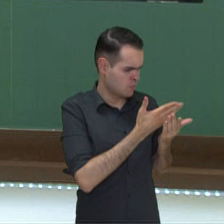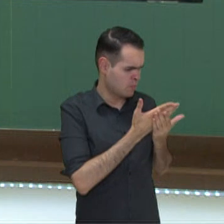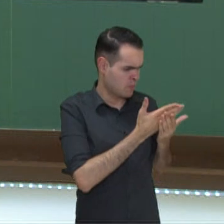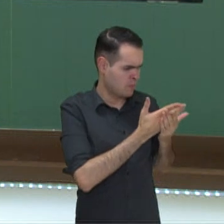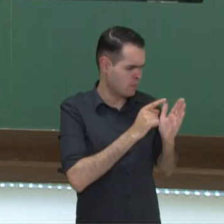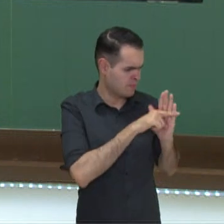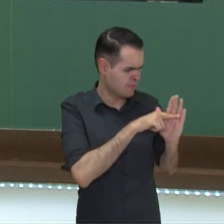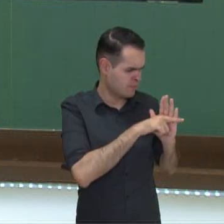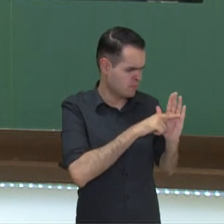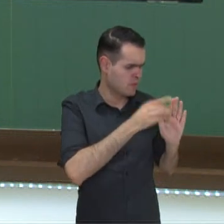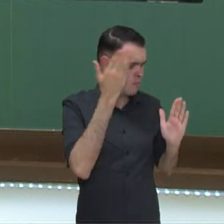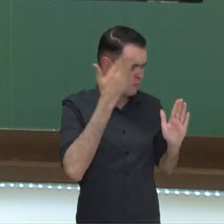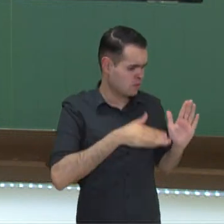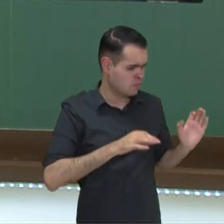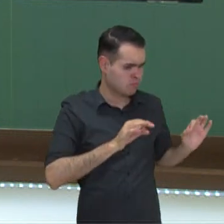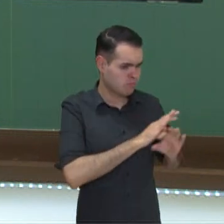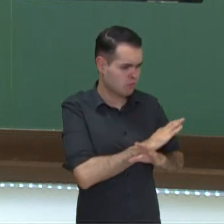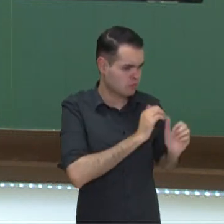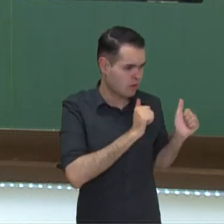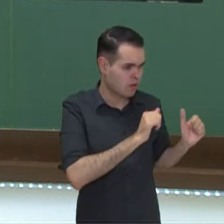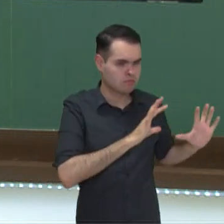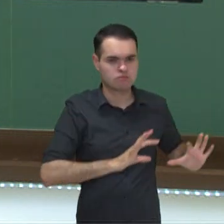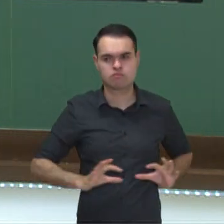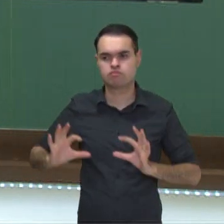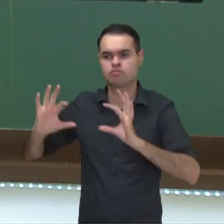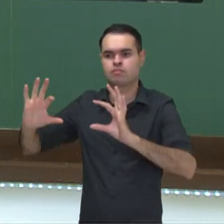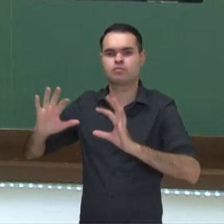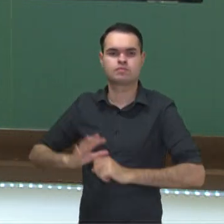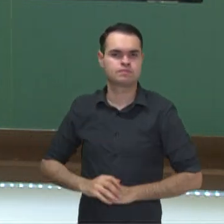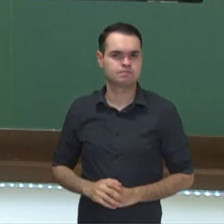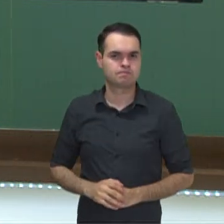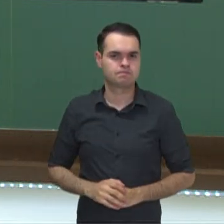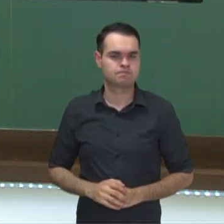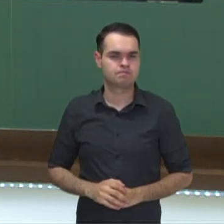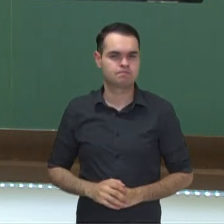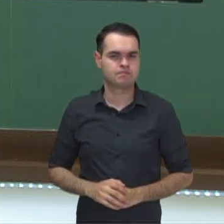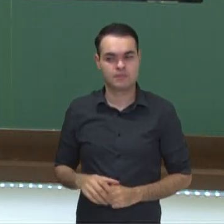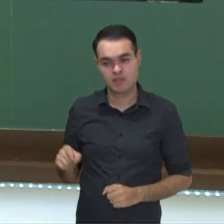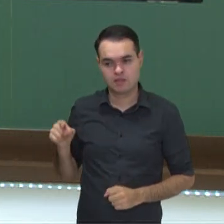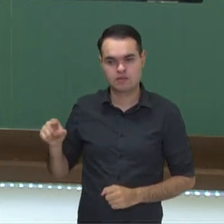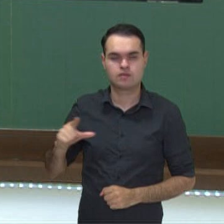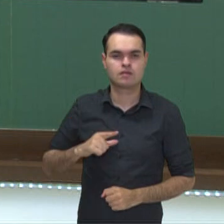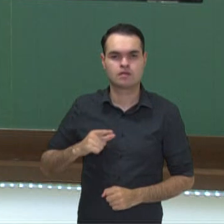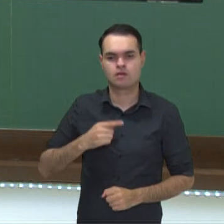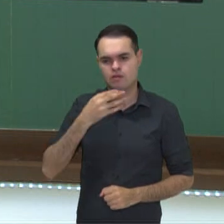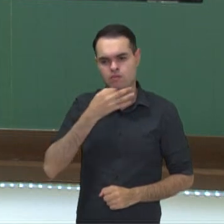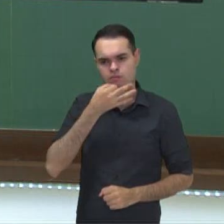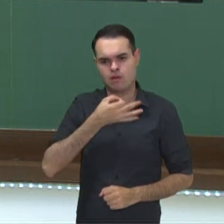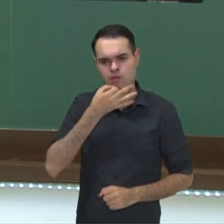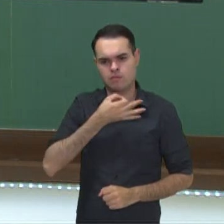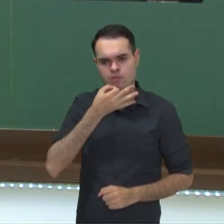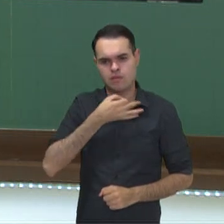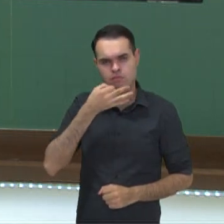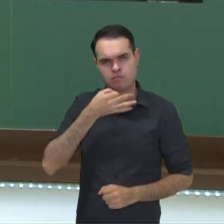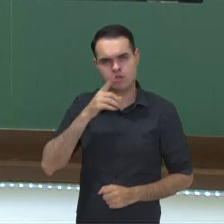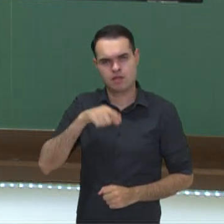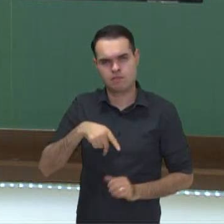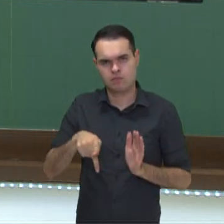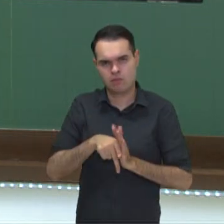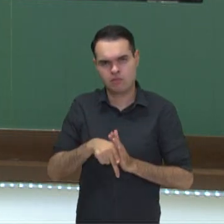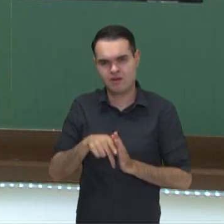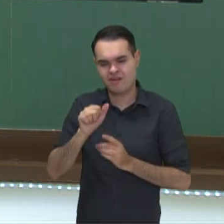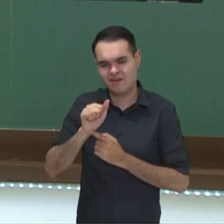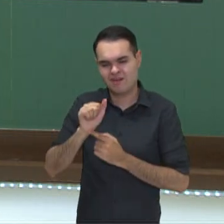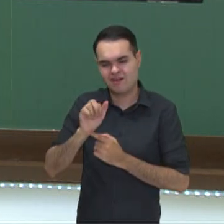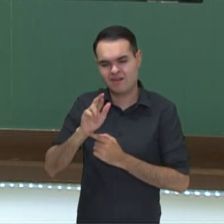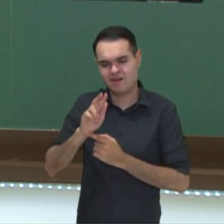pelas pesquisas e pelos cientistas. E, através disso, nós temos um argumento de autoridade, nós temos a comprovação